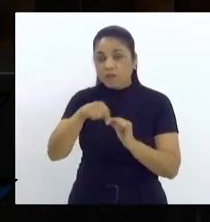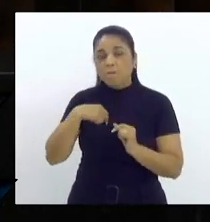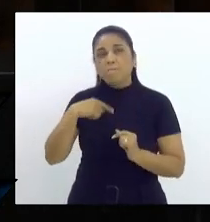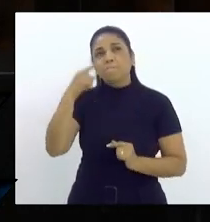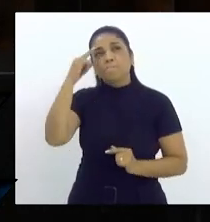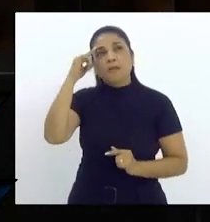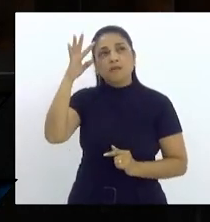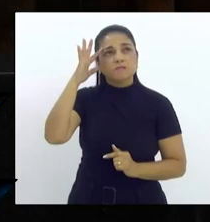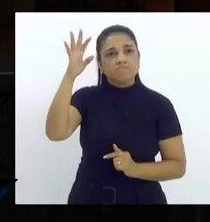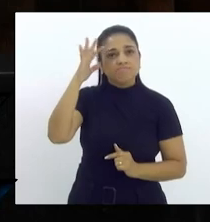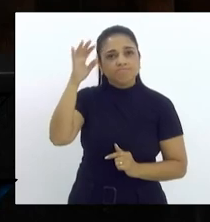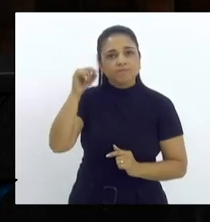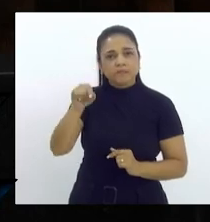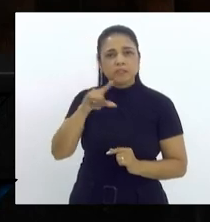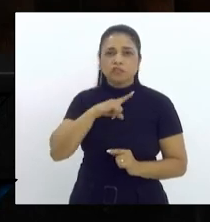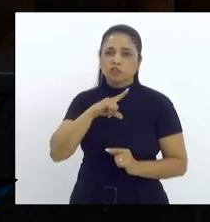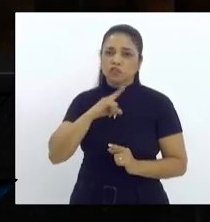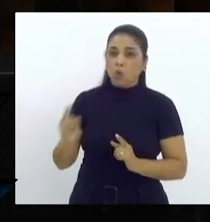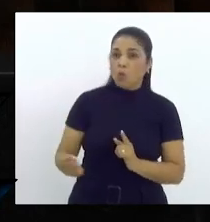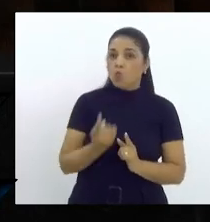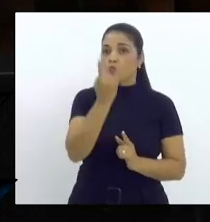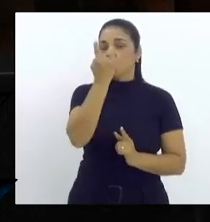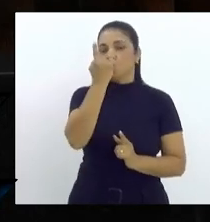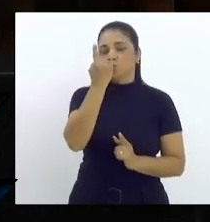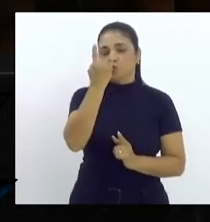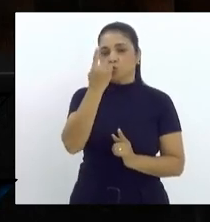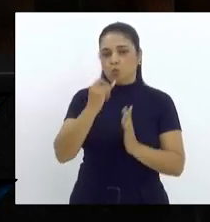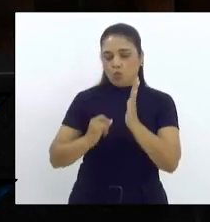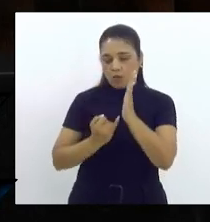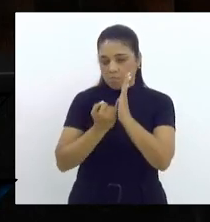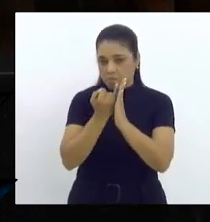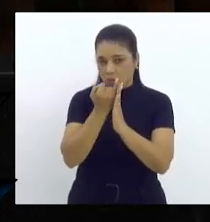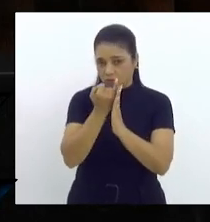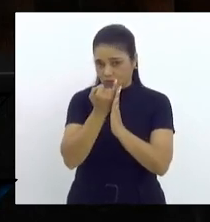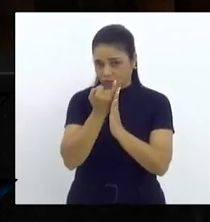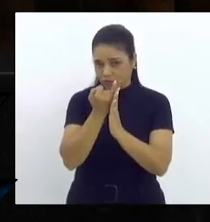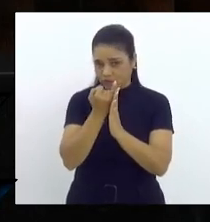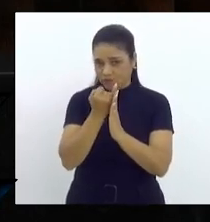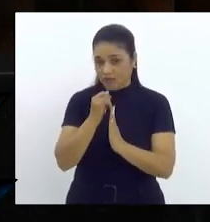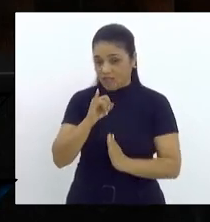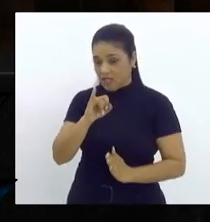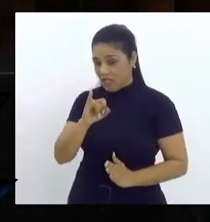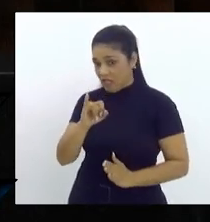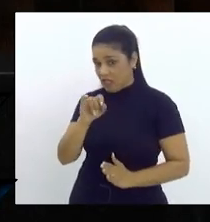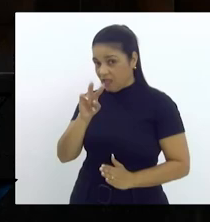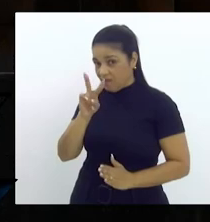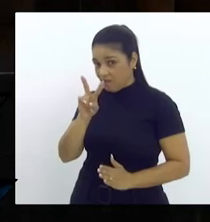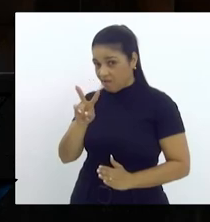imaginava-se que ia ter um único imposto, chamado IVA,